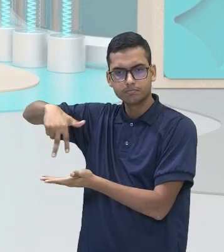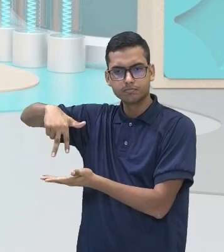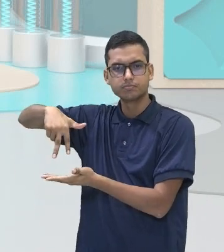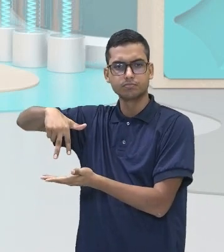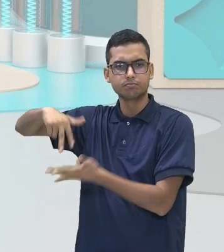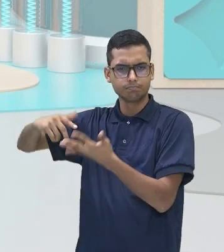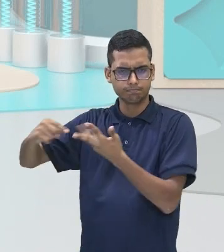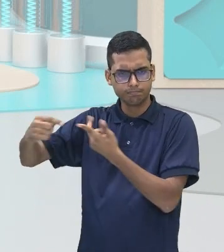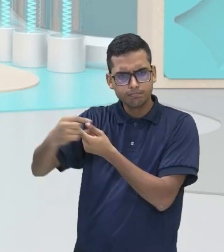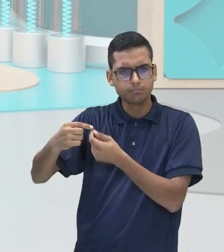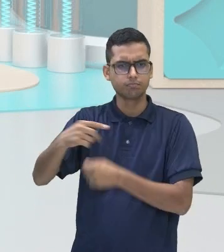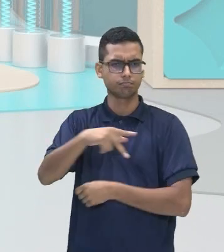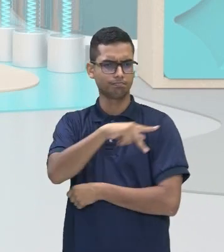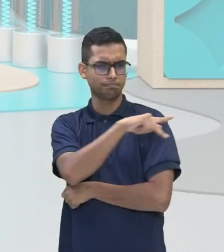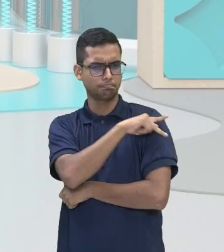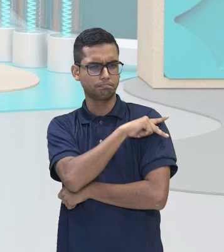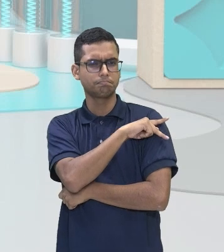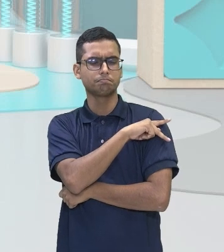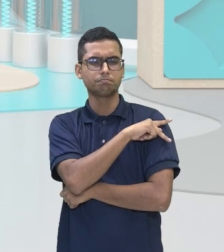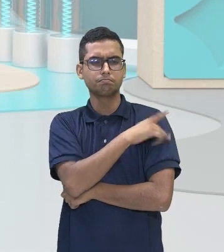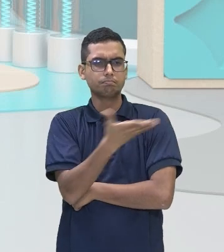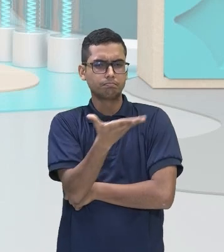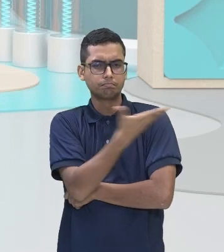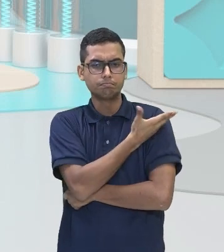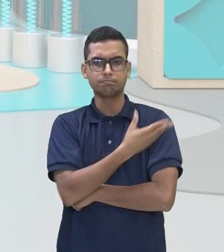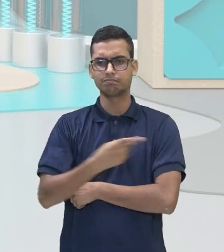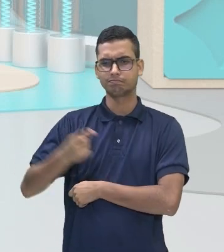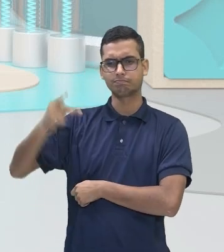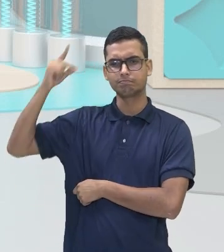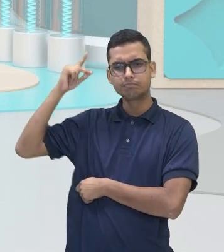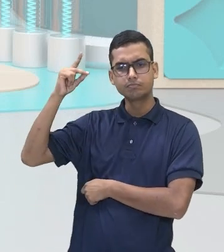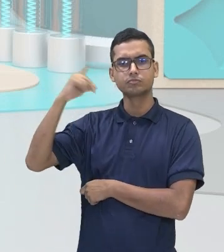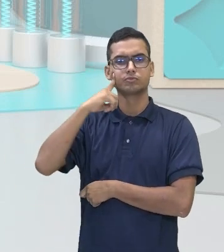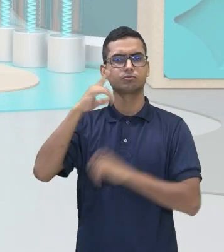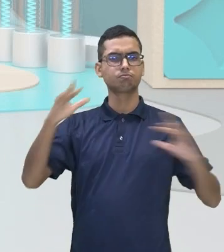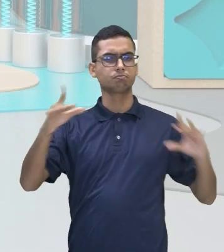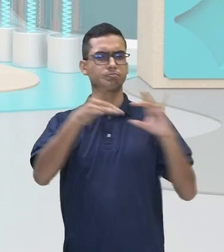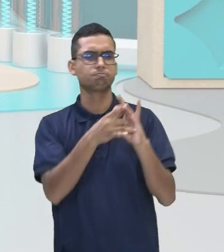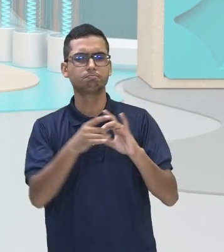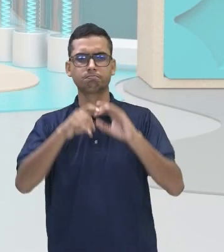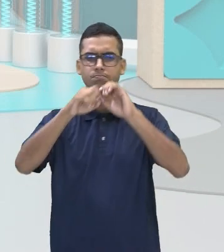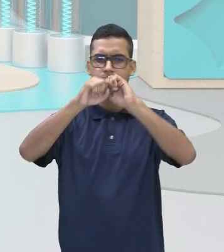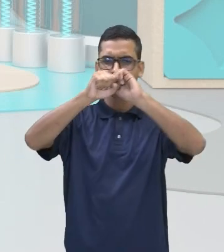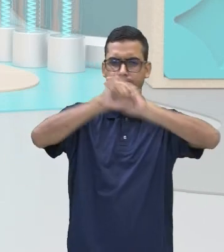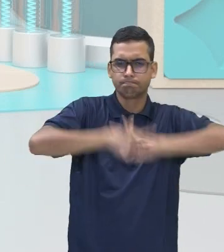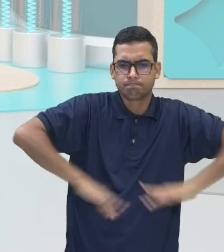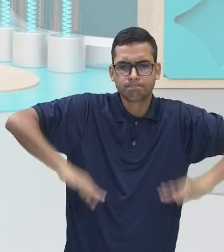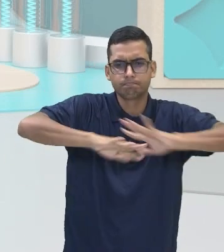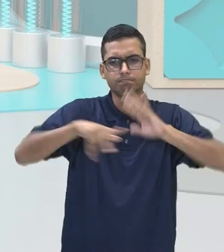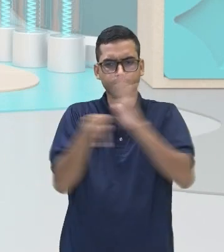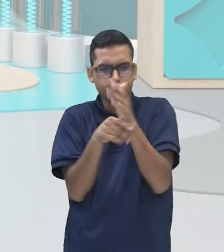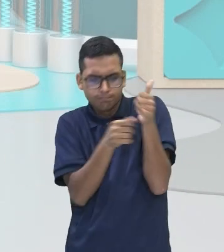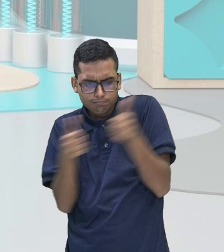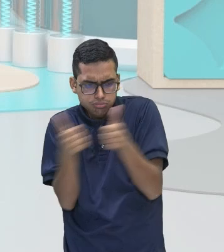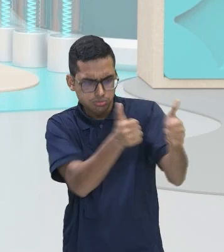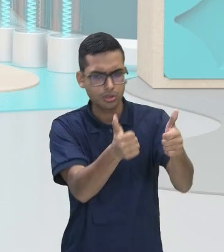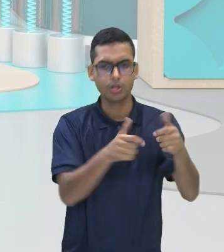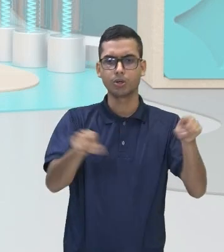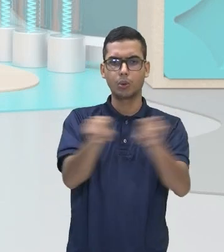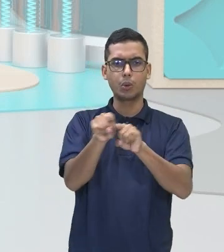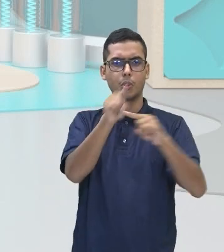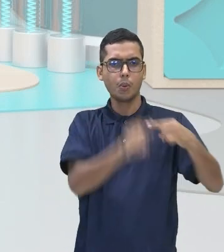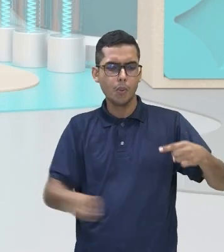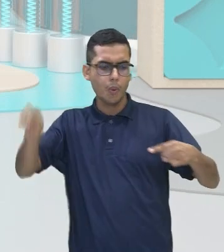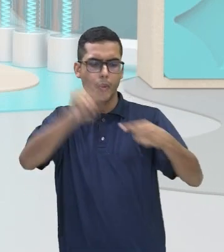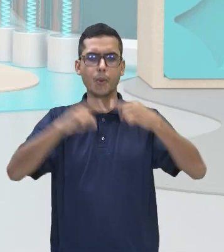as danças pré-históricas, elas estavam fortemente ligadas aí à magia, à caça, aos ciclos naturais